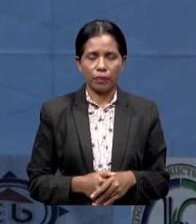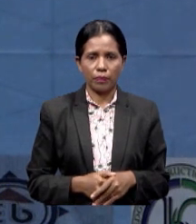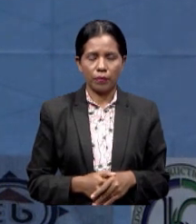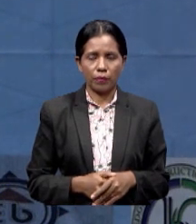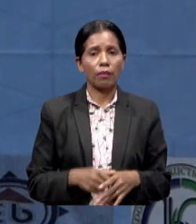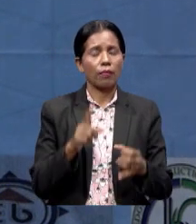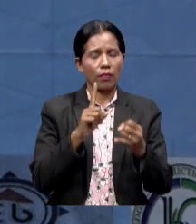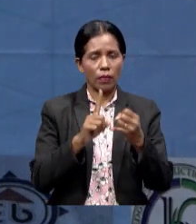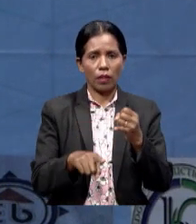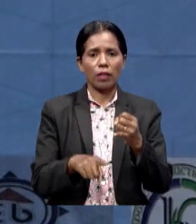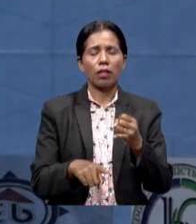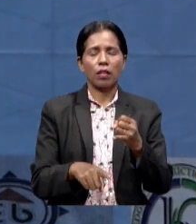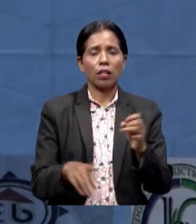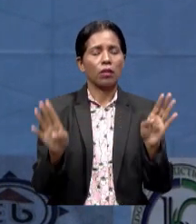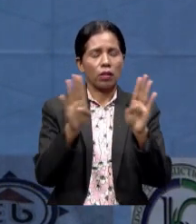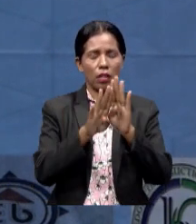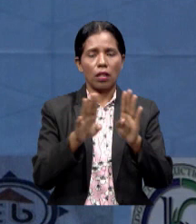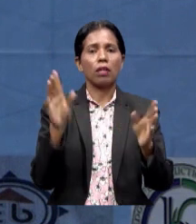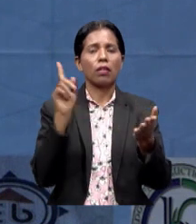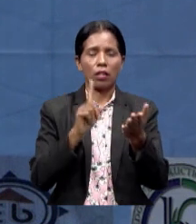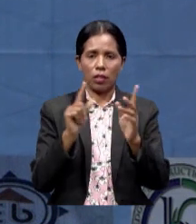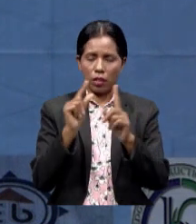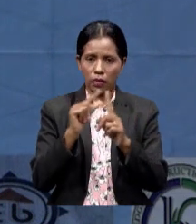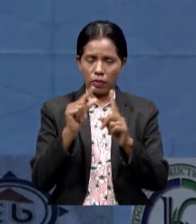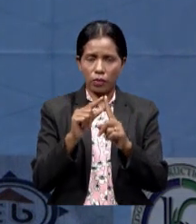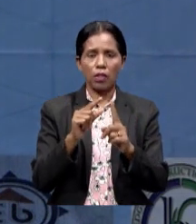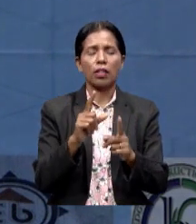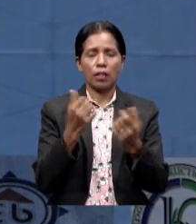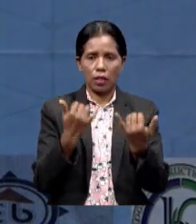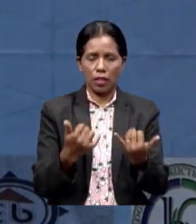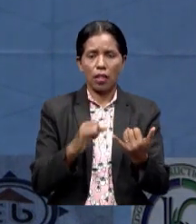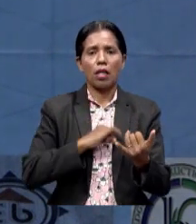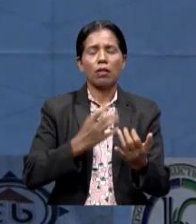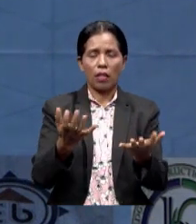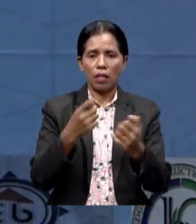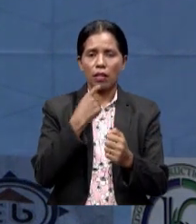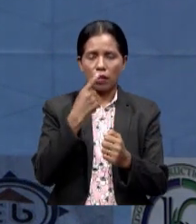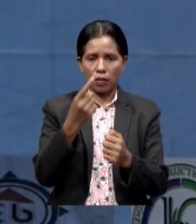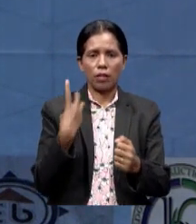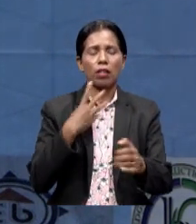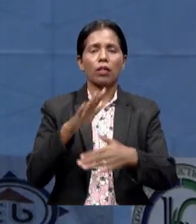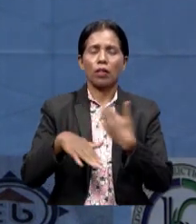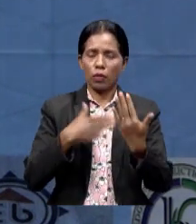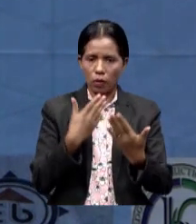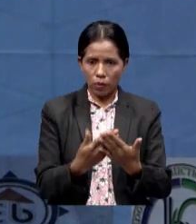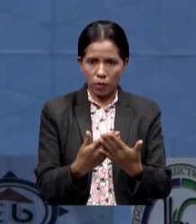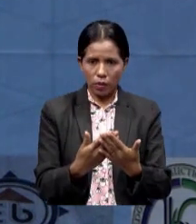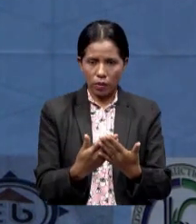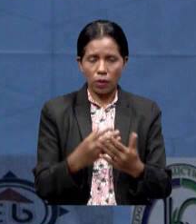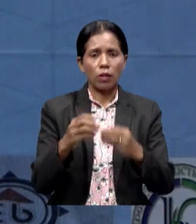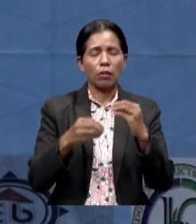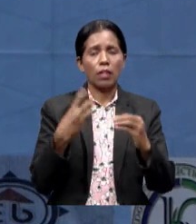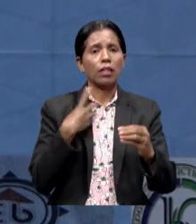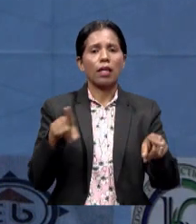Ikus liu atau taka hawa diskurs simple sih dene hawa kara katete di ita hutu kata ita mesa timor